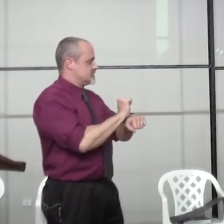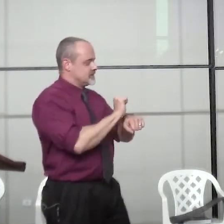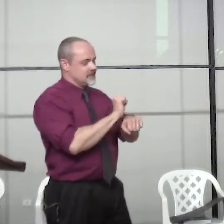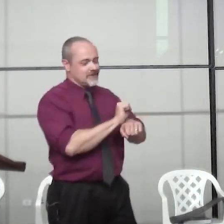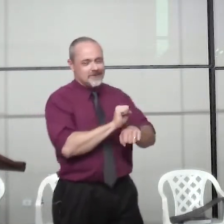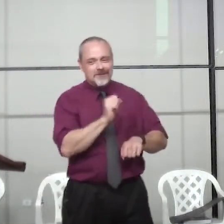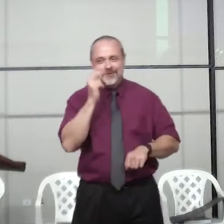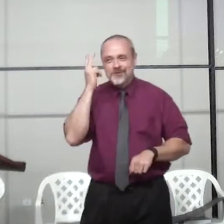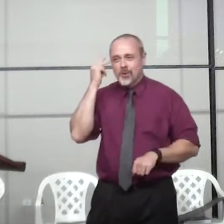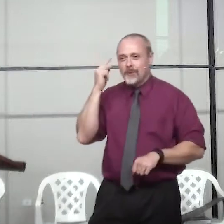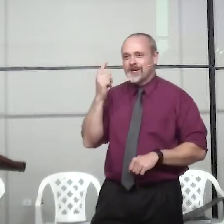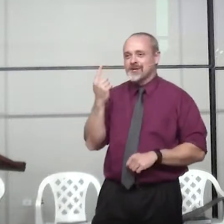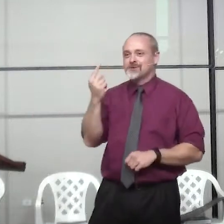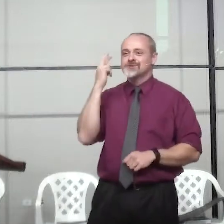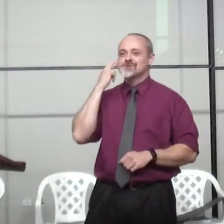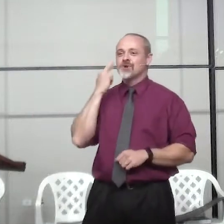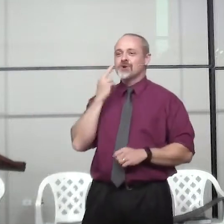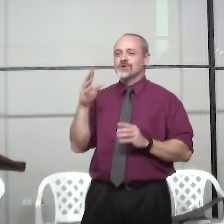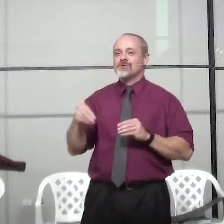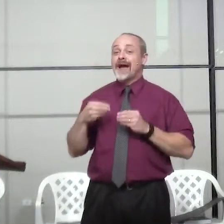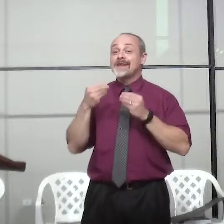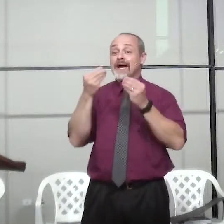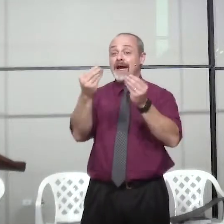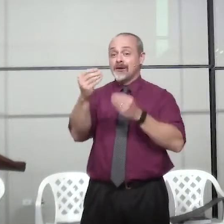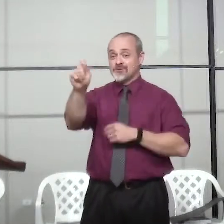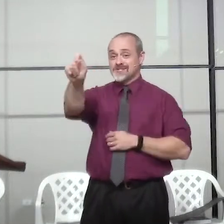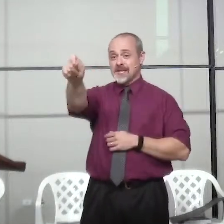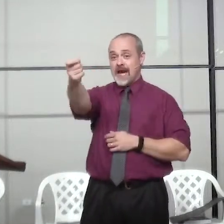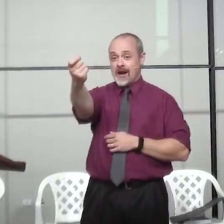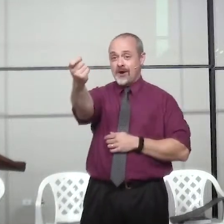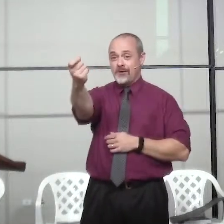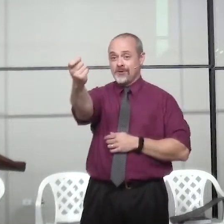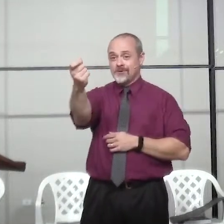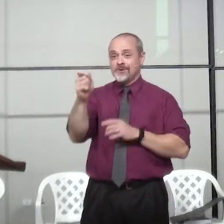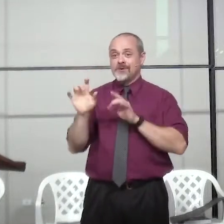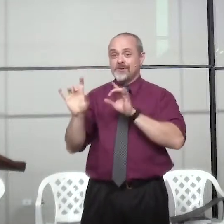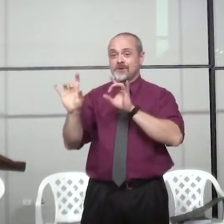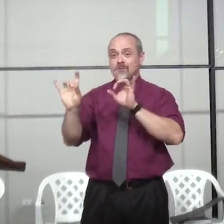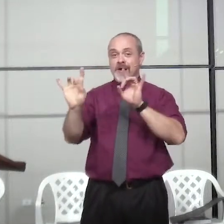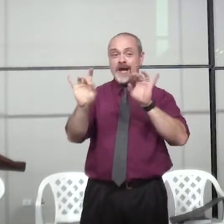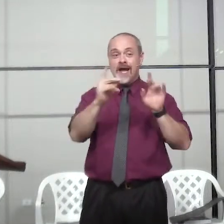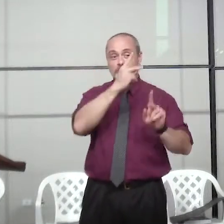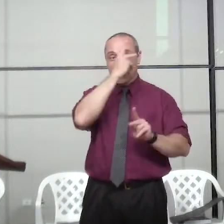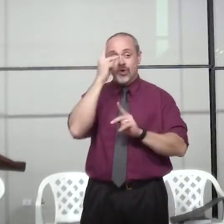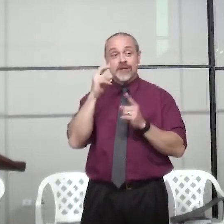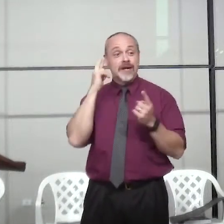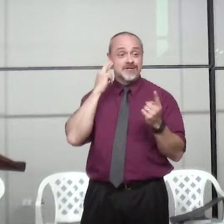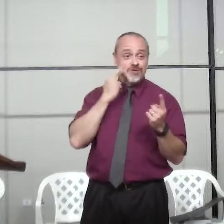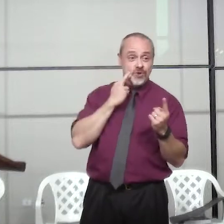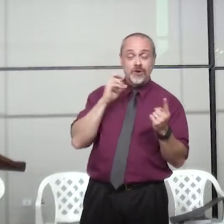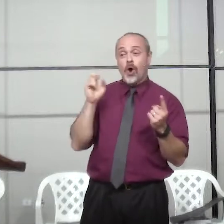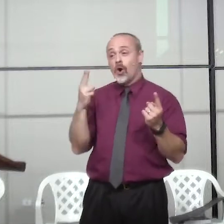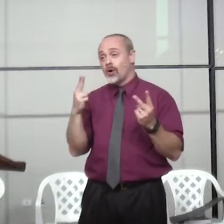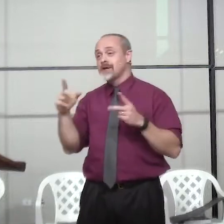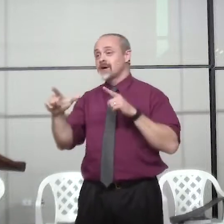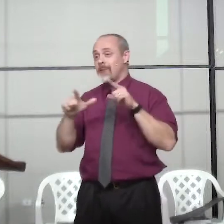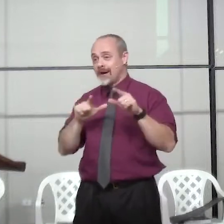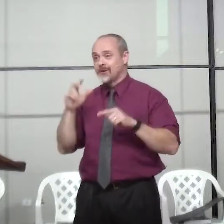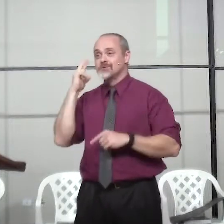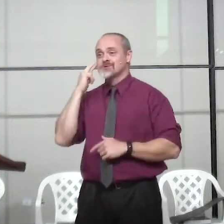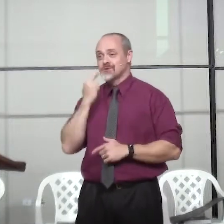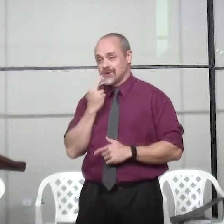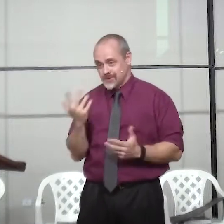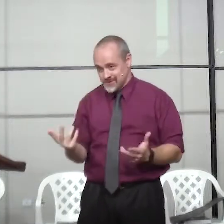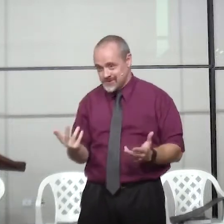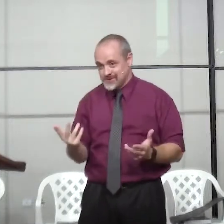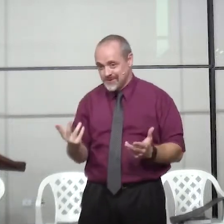espera. Normalmente, um surdo vai dar um sinal para cada pessoa que é surda ou que trabalha